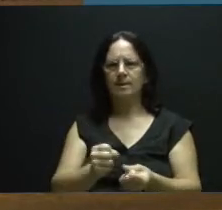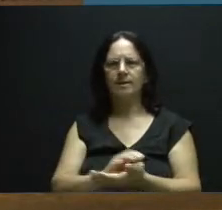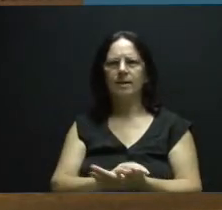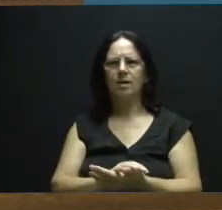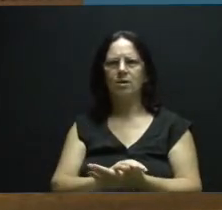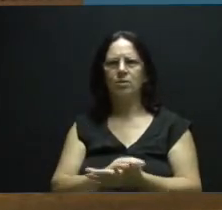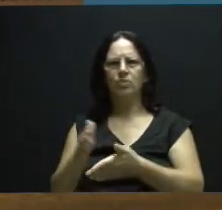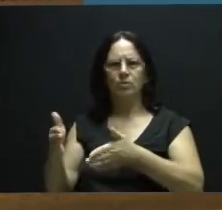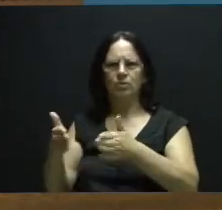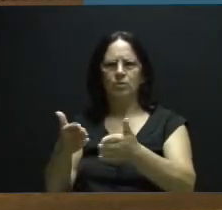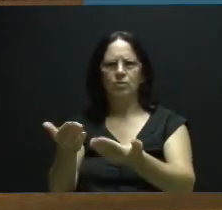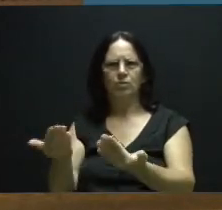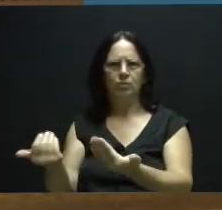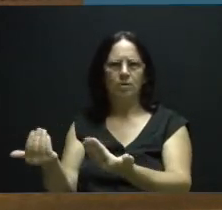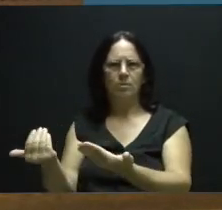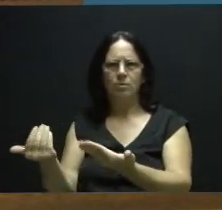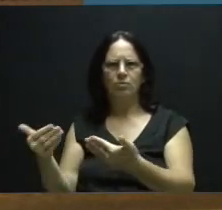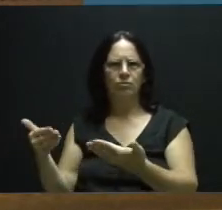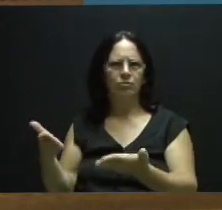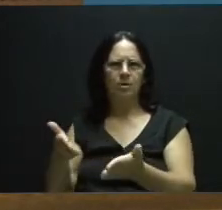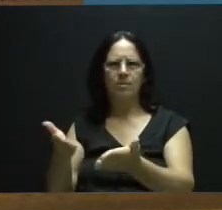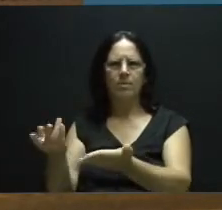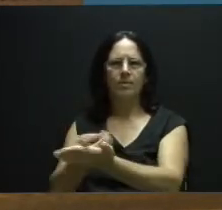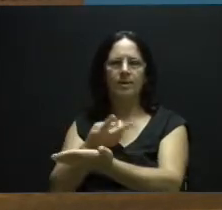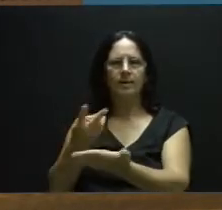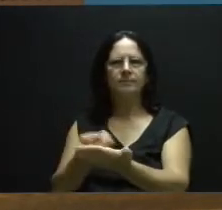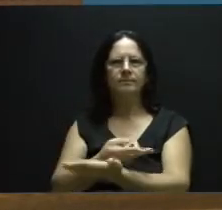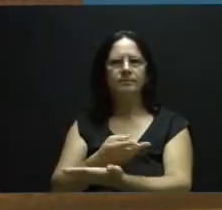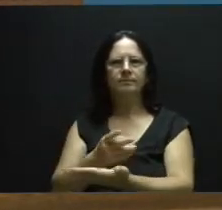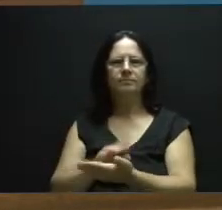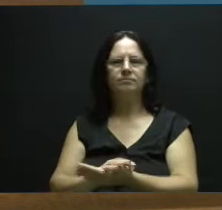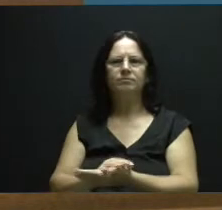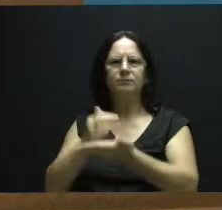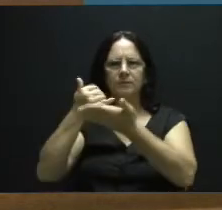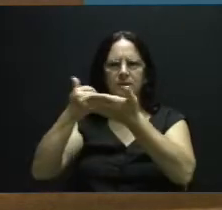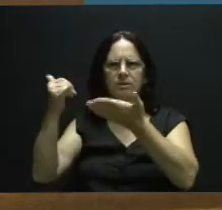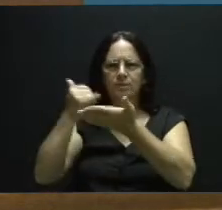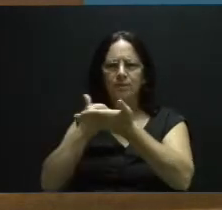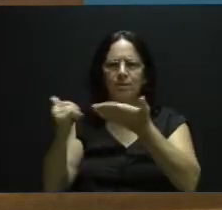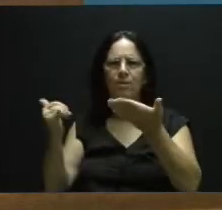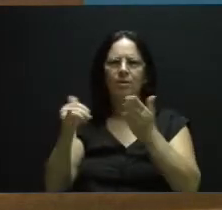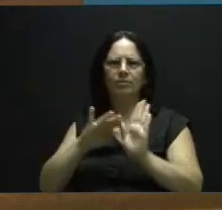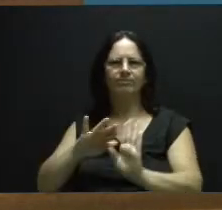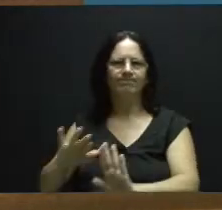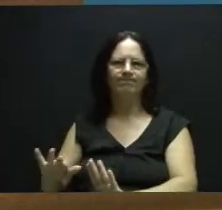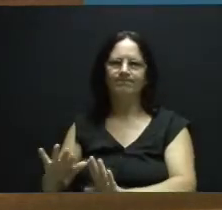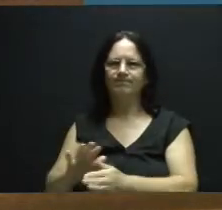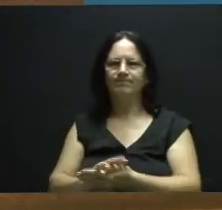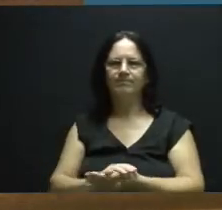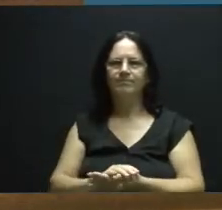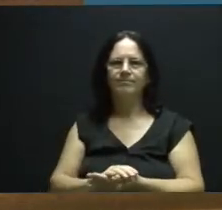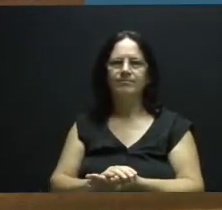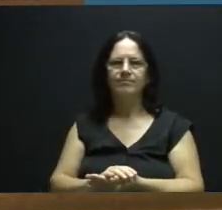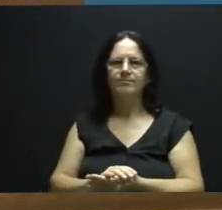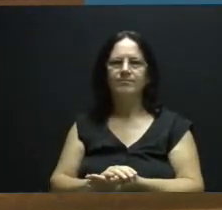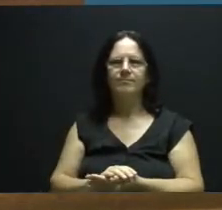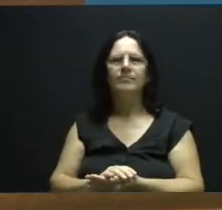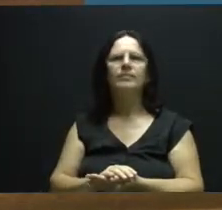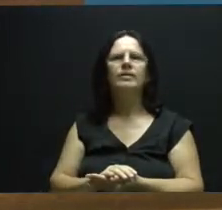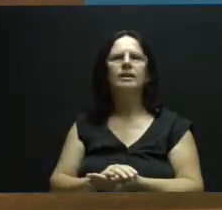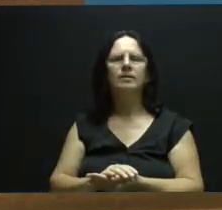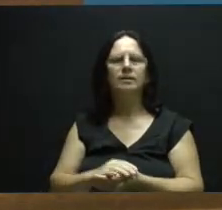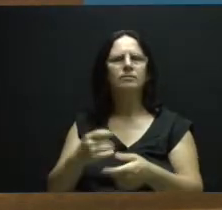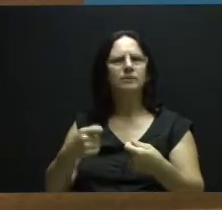caminho para o outro ou outra situação que infelizmente o tráfico de droga está tomando conta lá tem spot tem